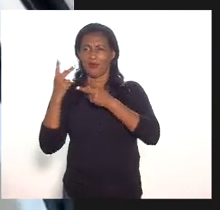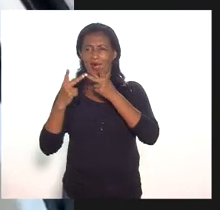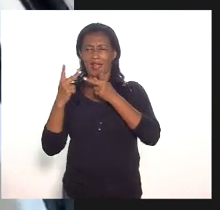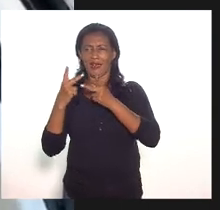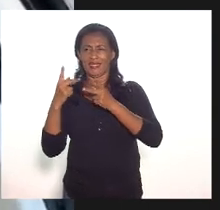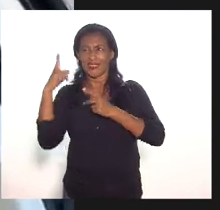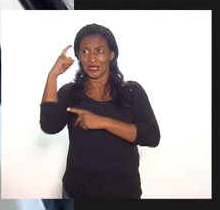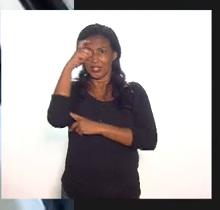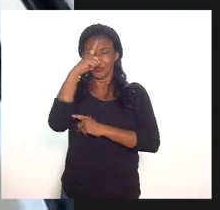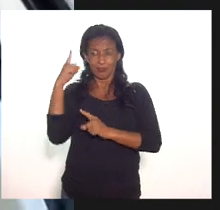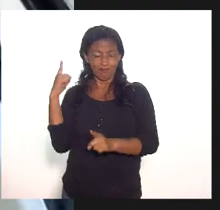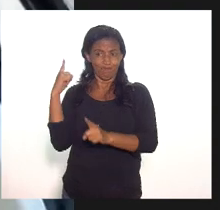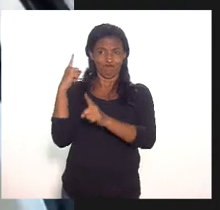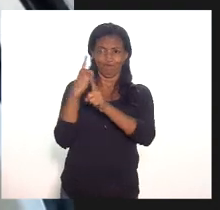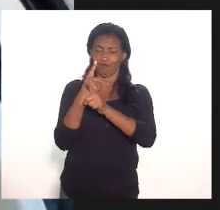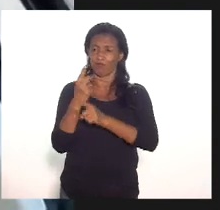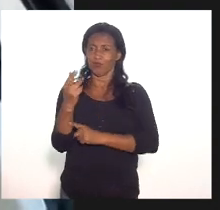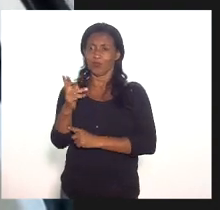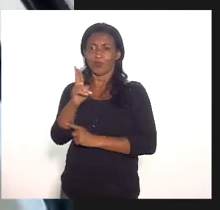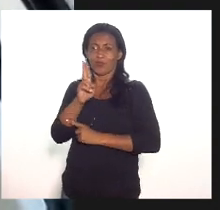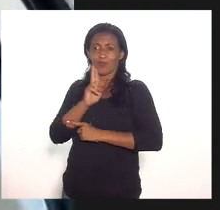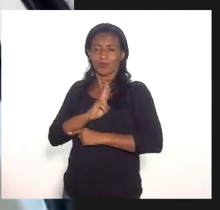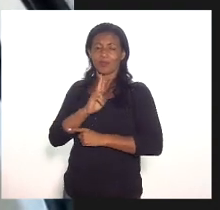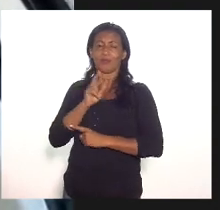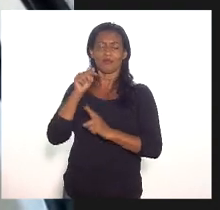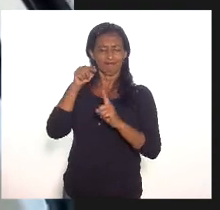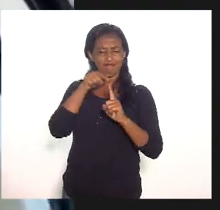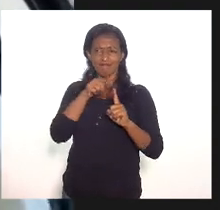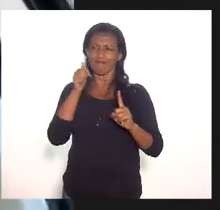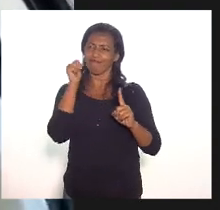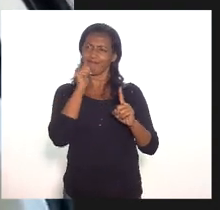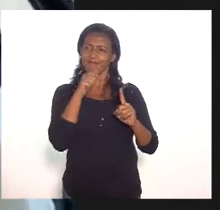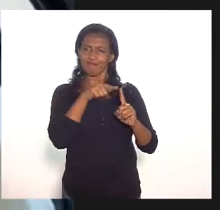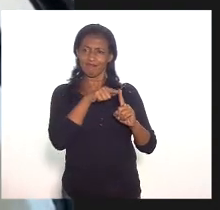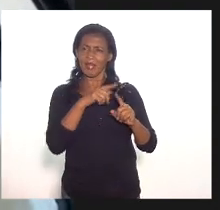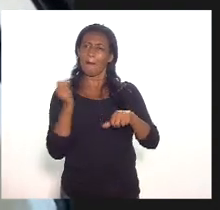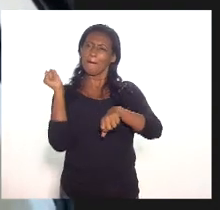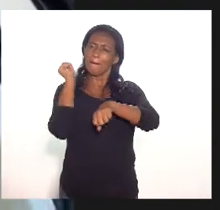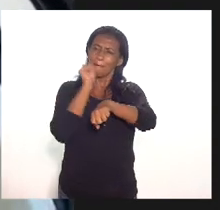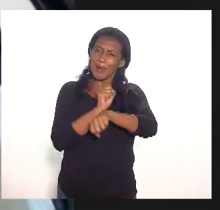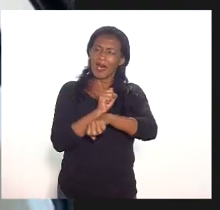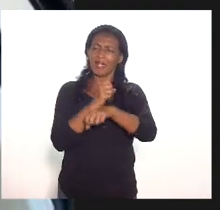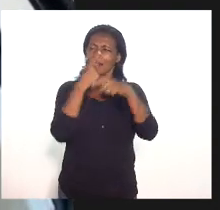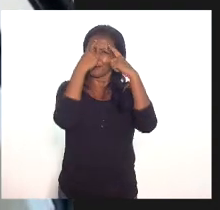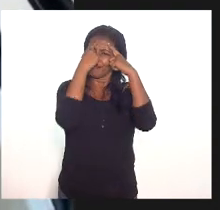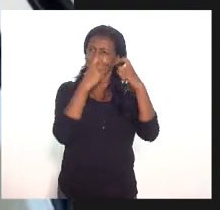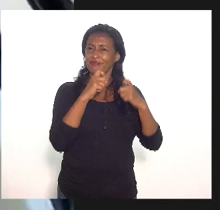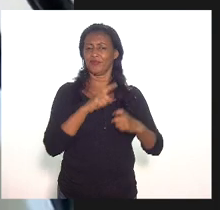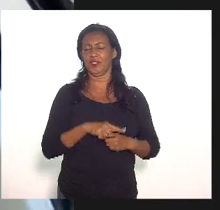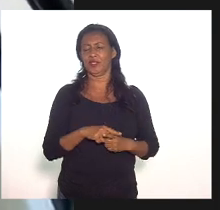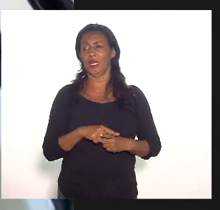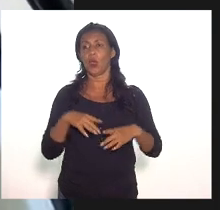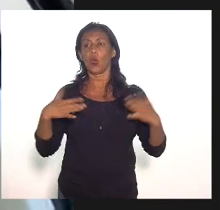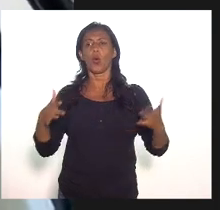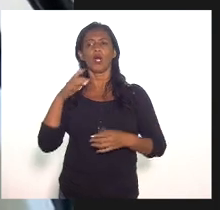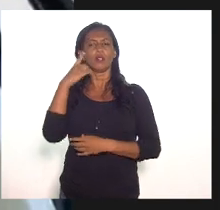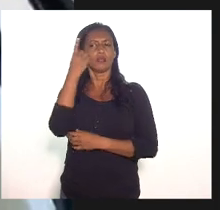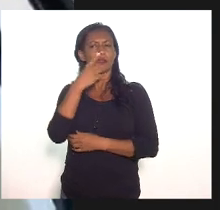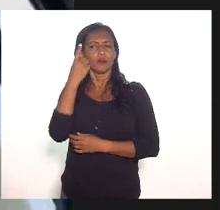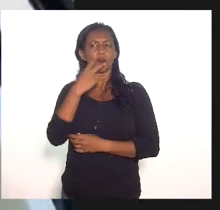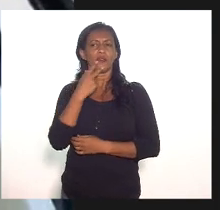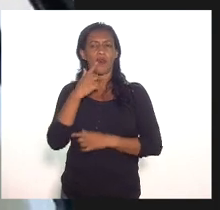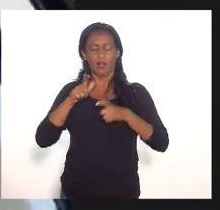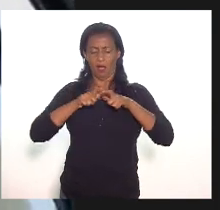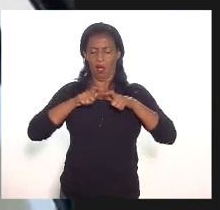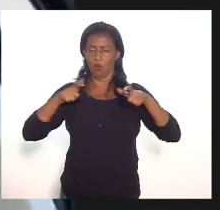encontrar uma solução eficaz para que essas mulheres parem de ser vítimas. Quando a deputada diz que